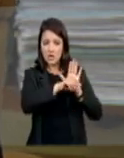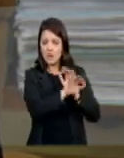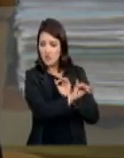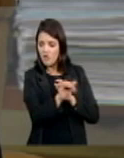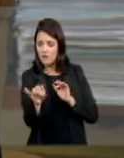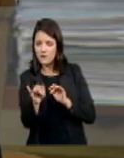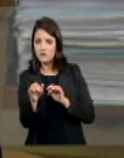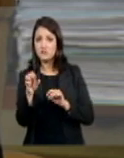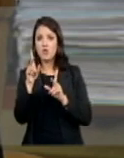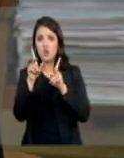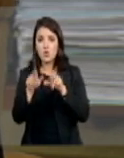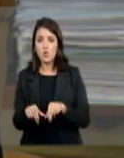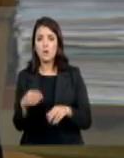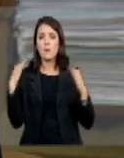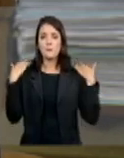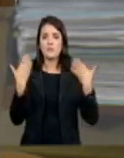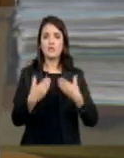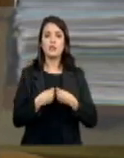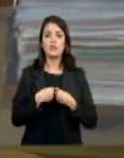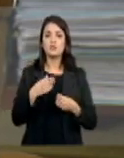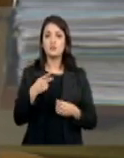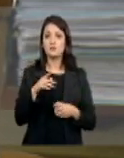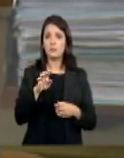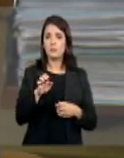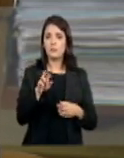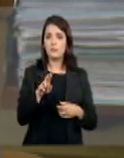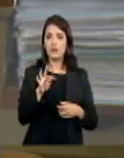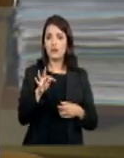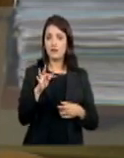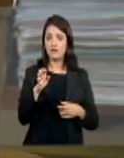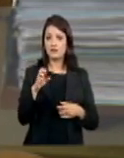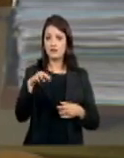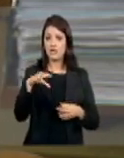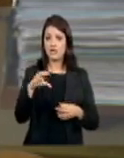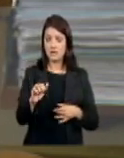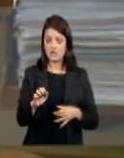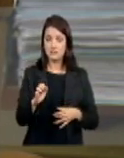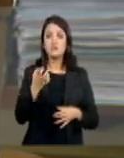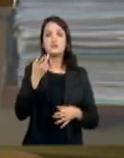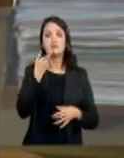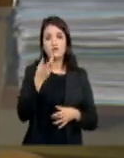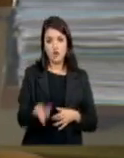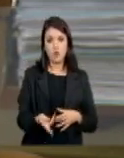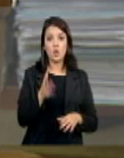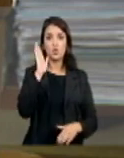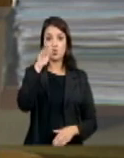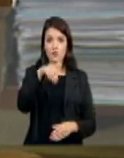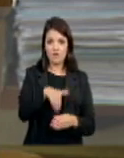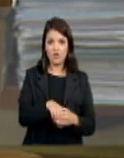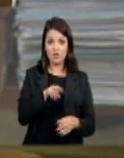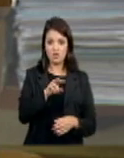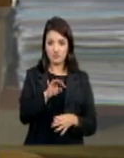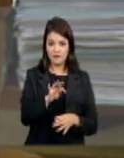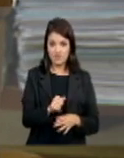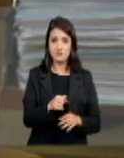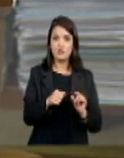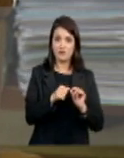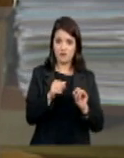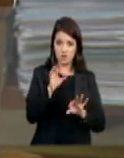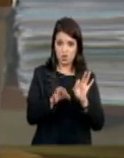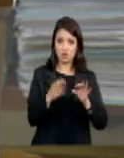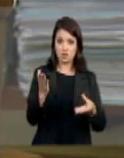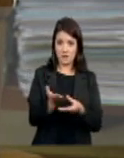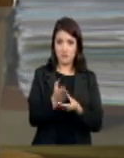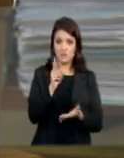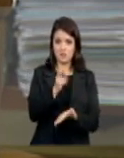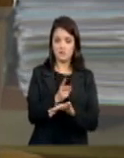sepúlveda pertence em voto lista que proferiu nesse mesmo julgamento vale dizer do julgamento da